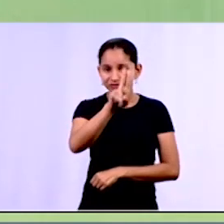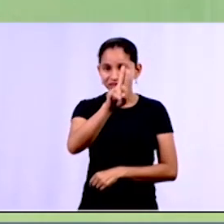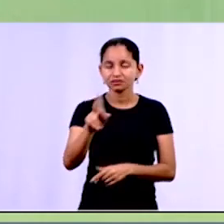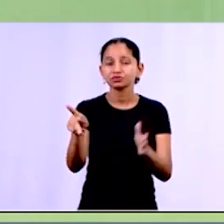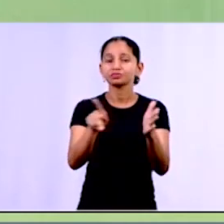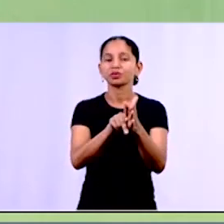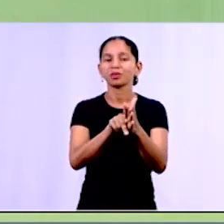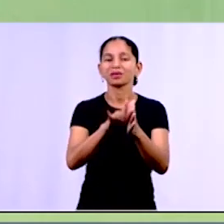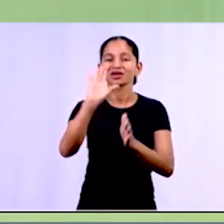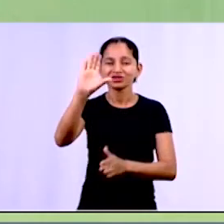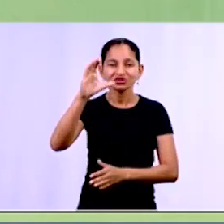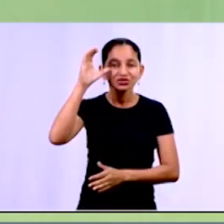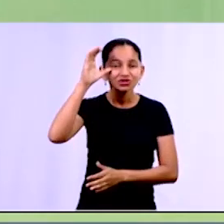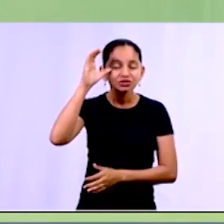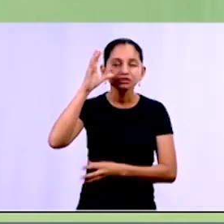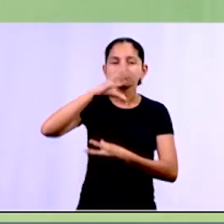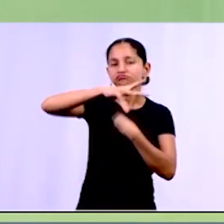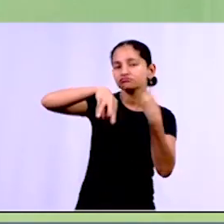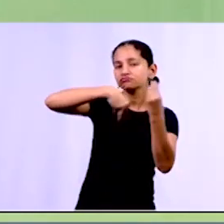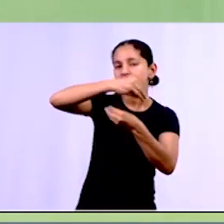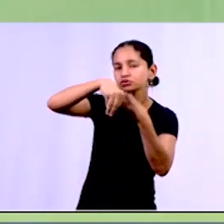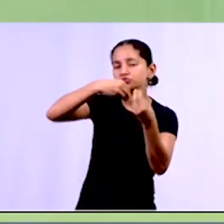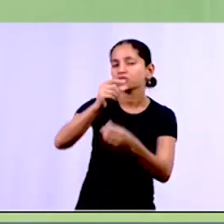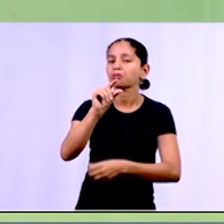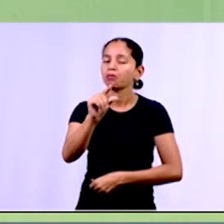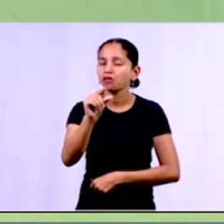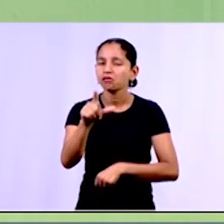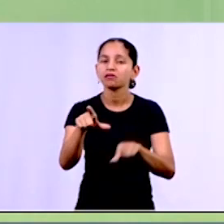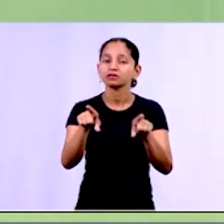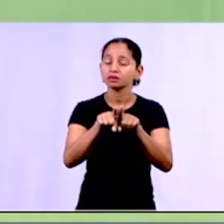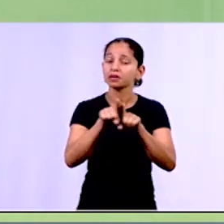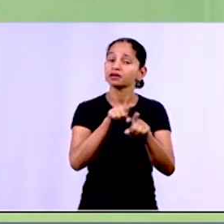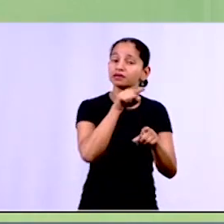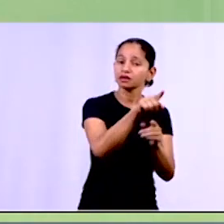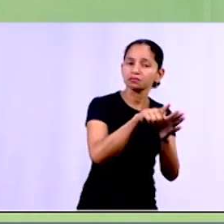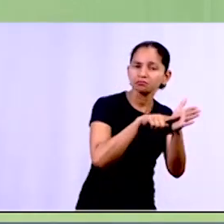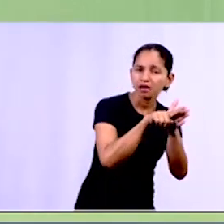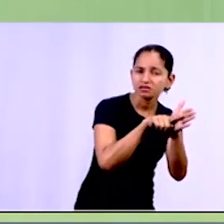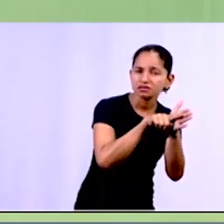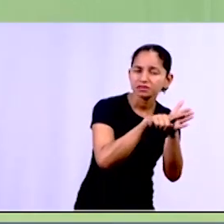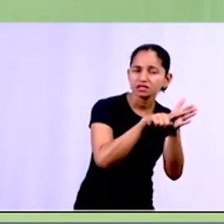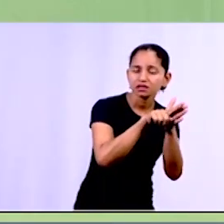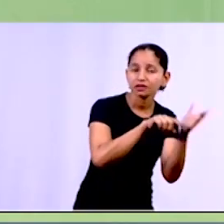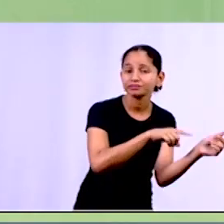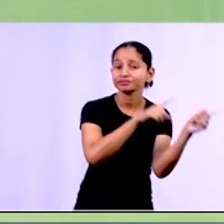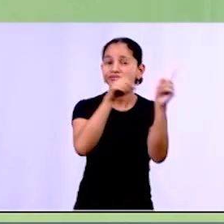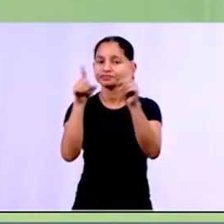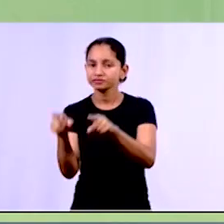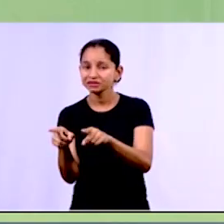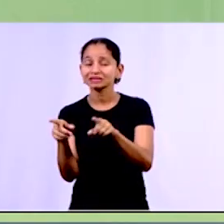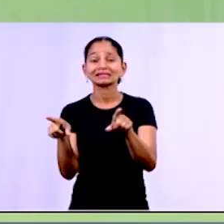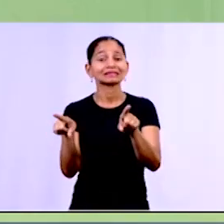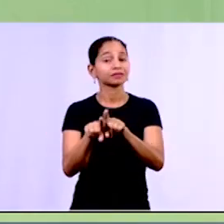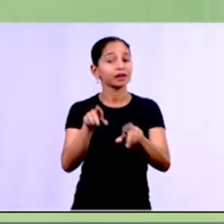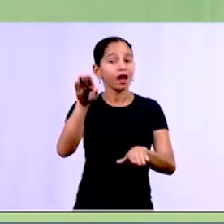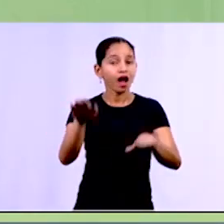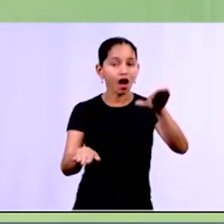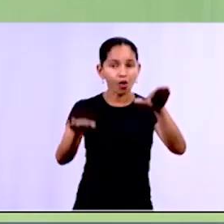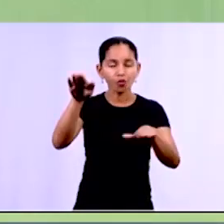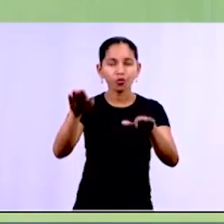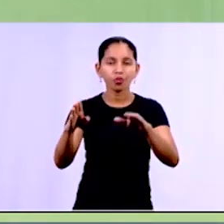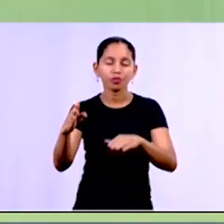chinesa, quer dizer, ele misturou uma universidade, centro de pesquisa, com objetivos bélicos,